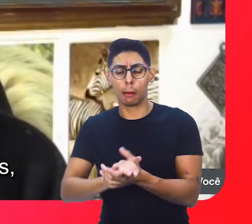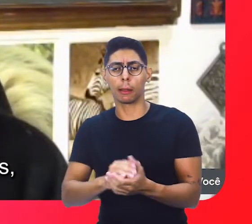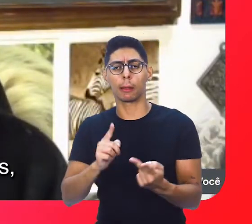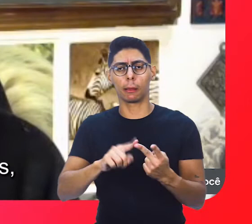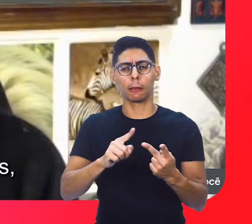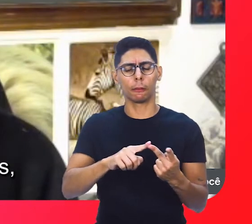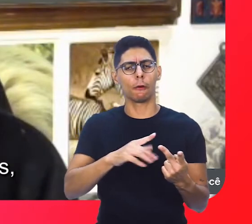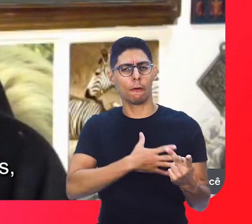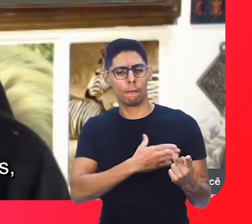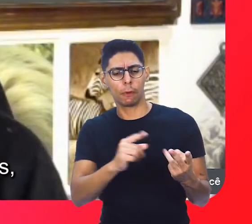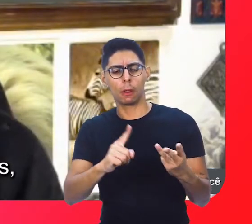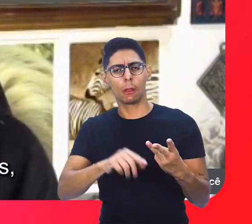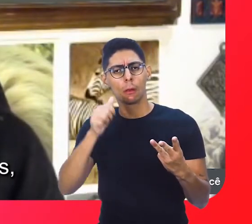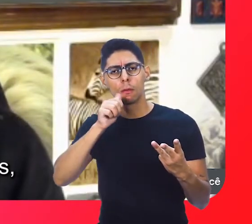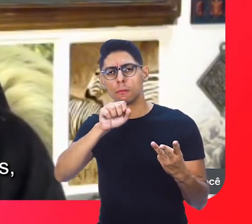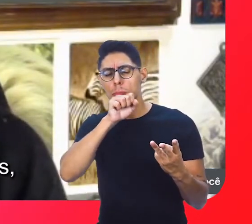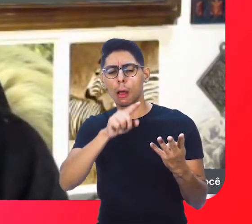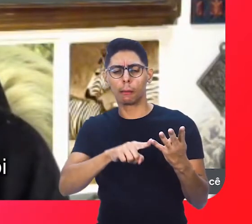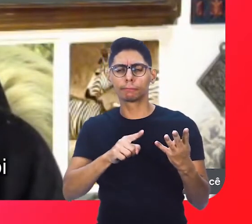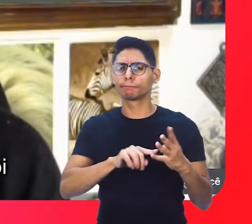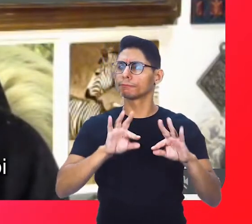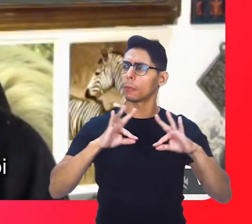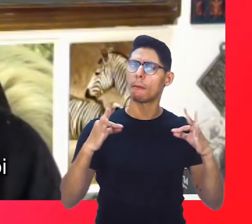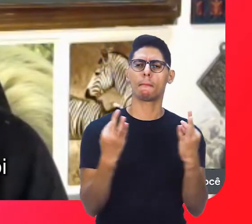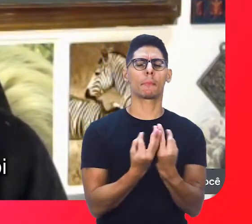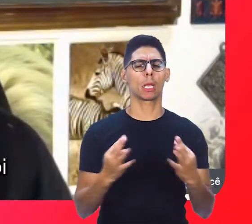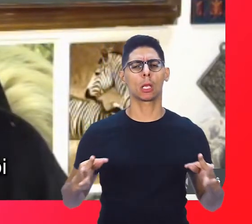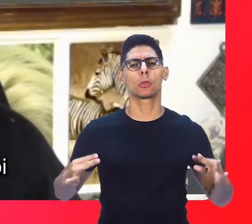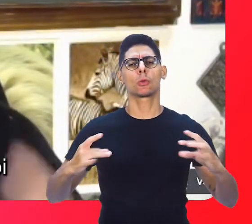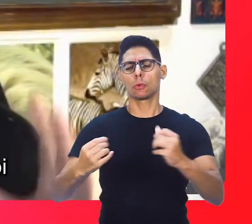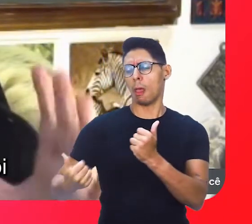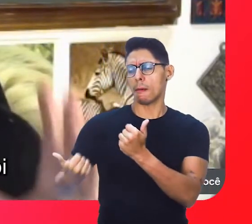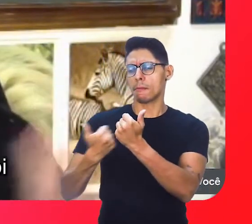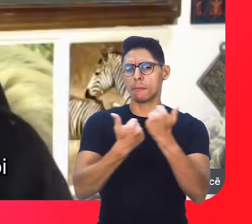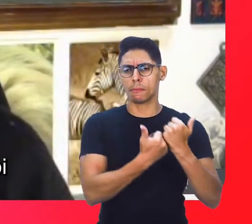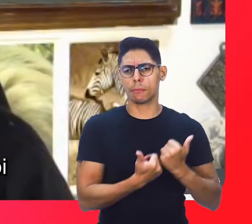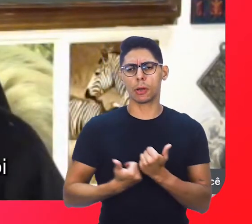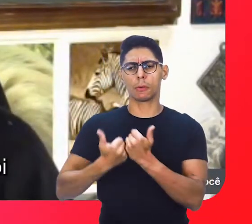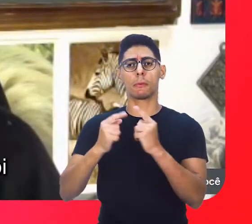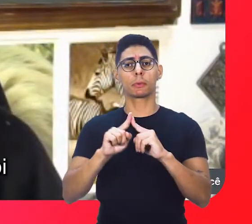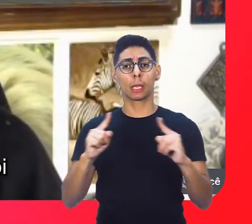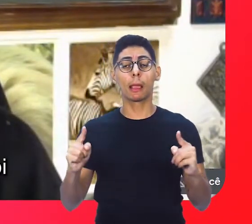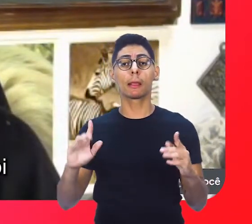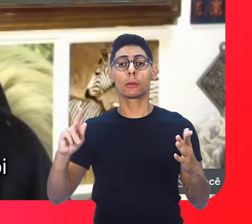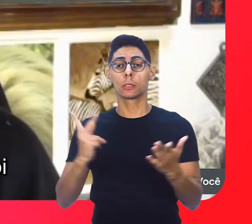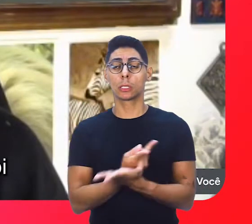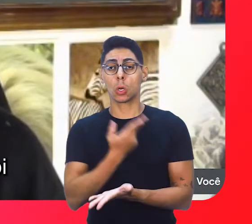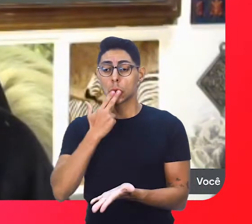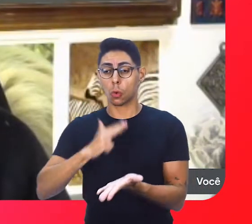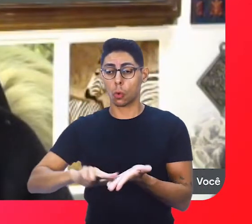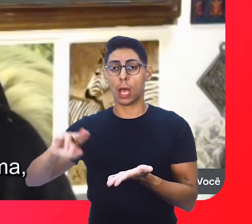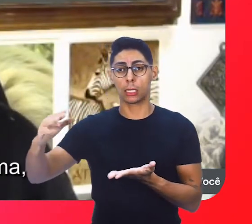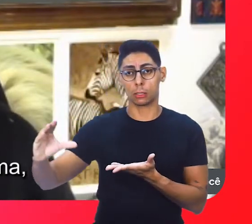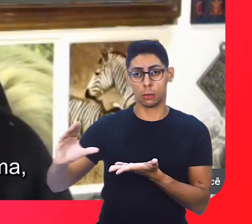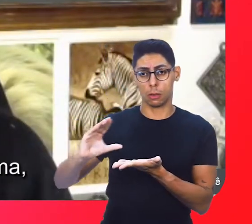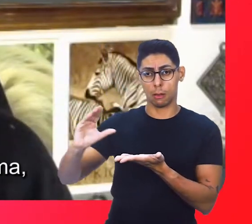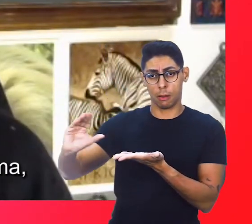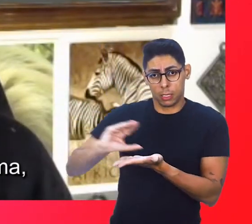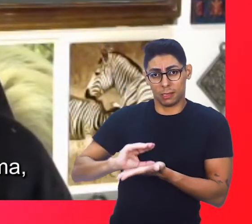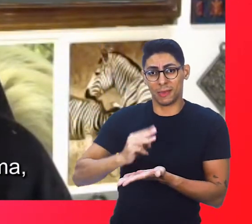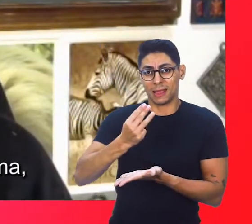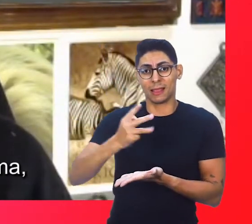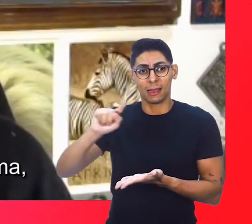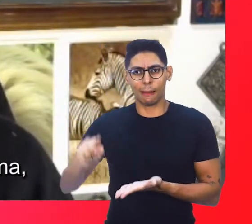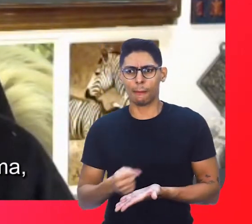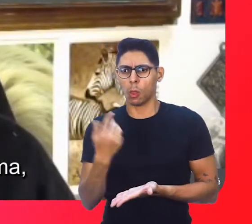meu irmão, meus cunhados, todo mundo me apoiou muito, porque quando eu recebi 3.000 cartas, o que acontecia? Como eu tinha